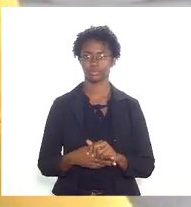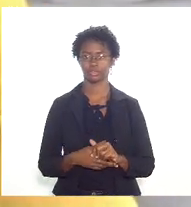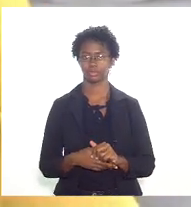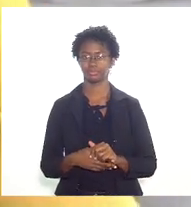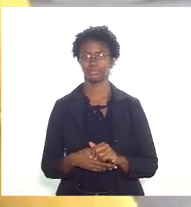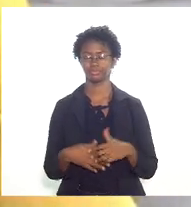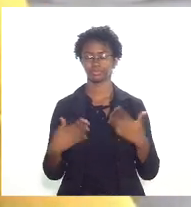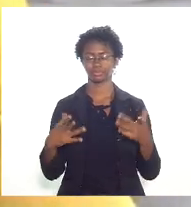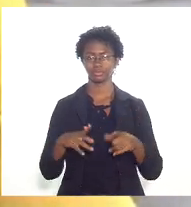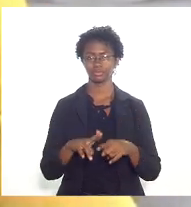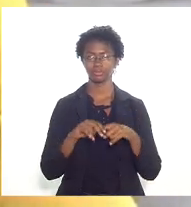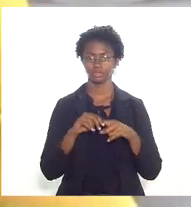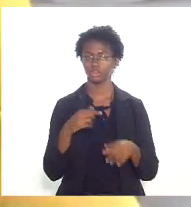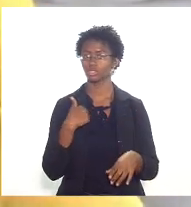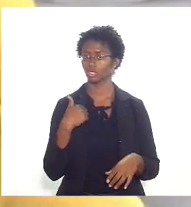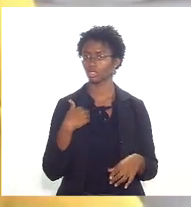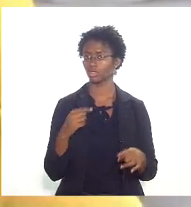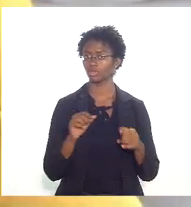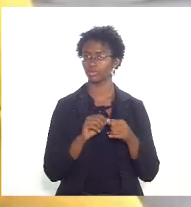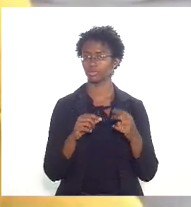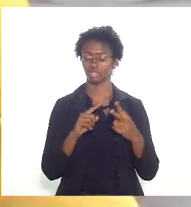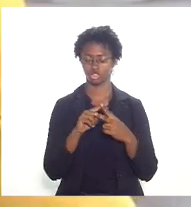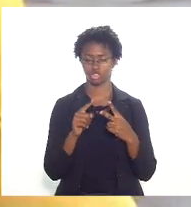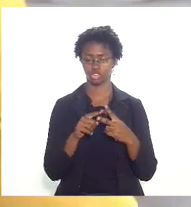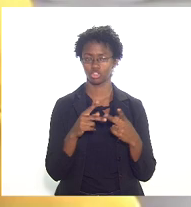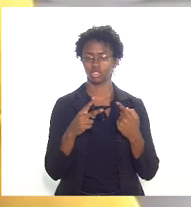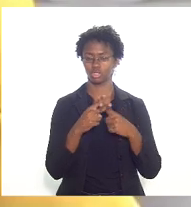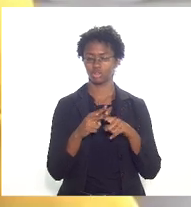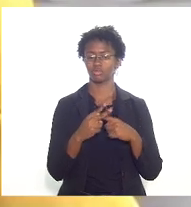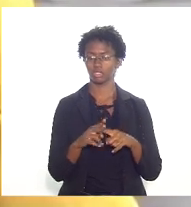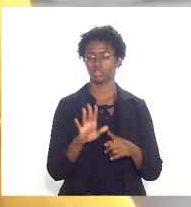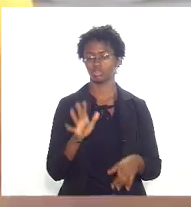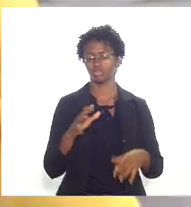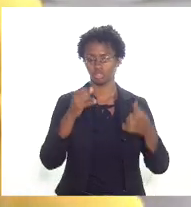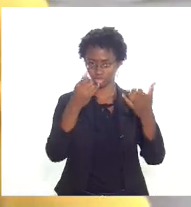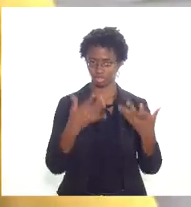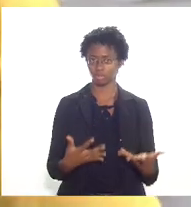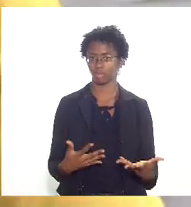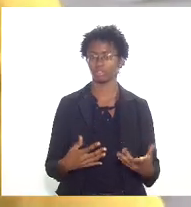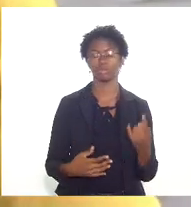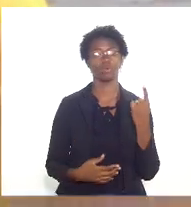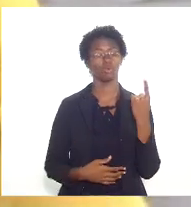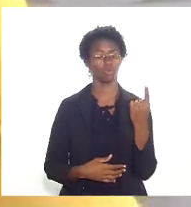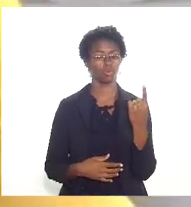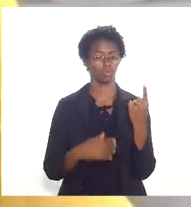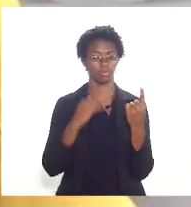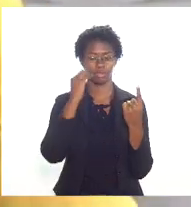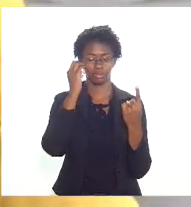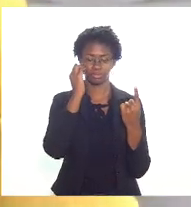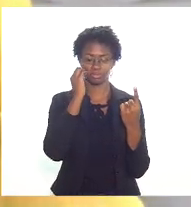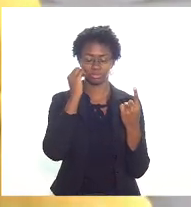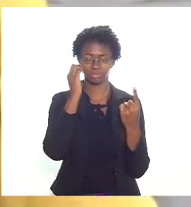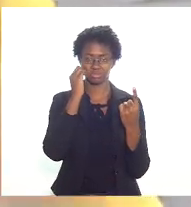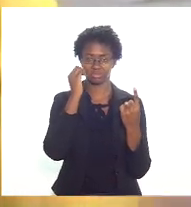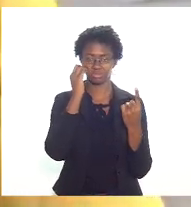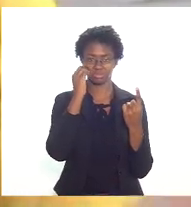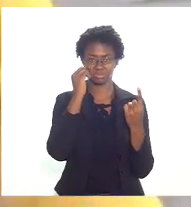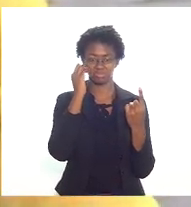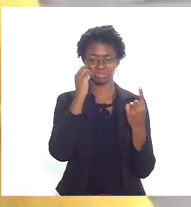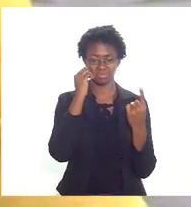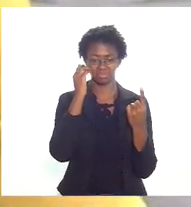resurfx duas emendas no mesmo diapasão do que já foi esclarecido aqui uma né É